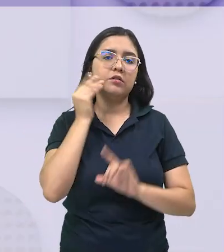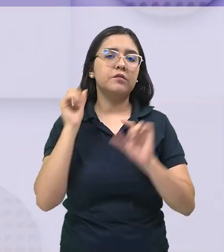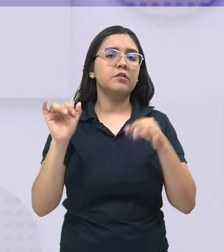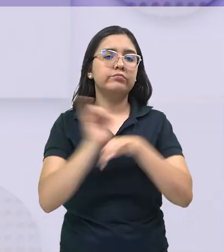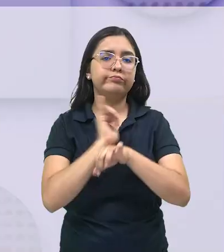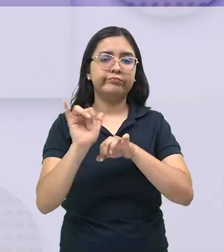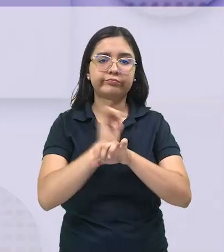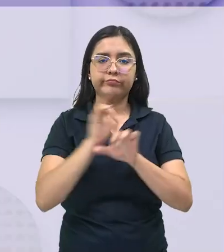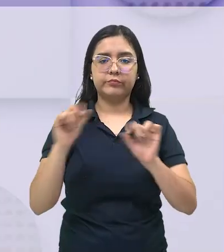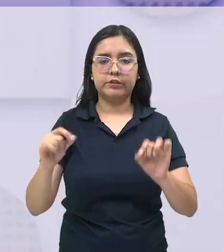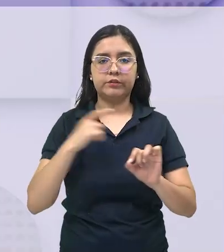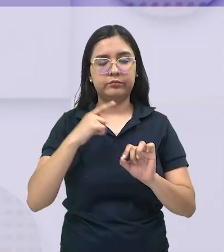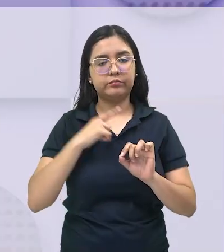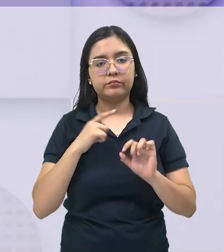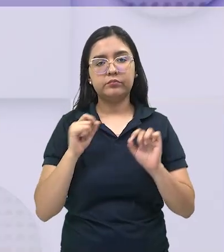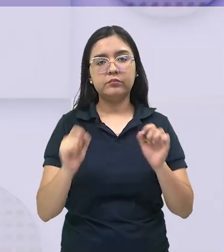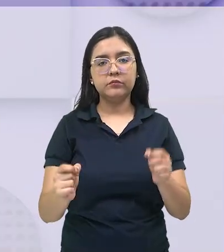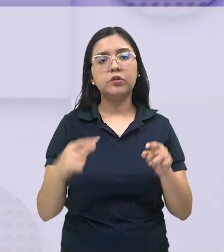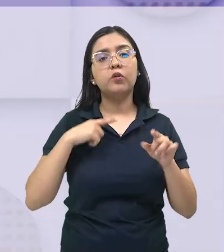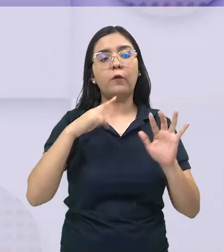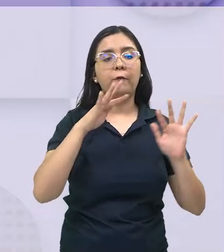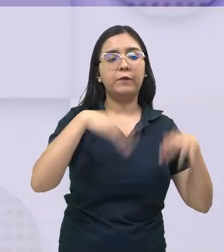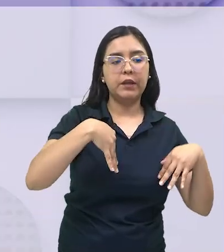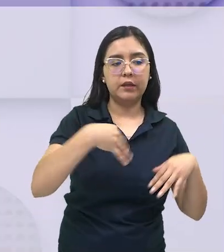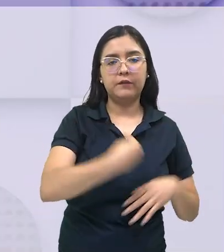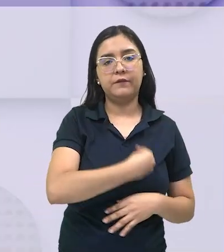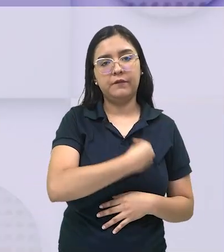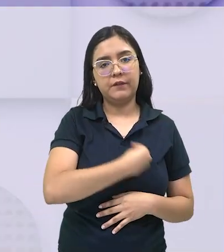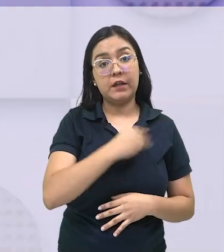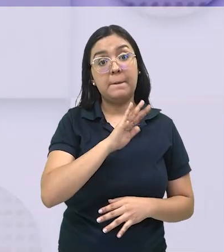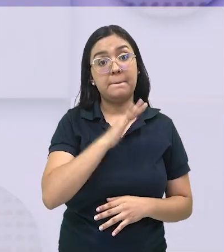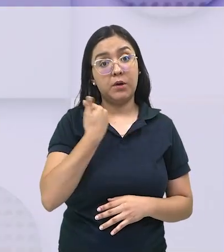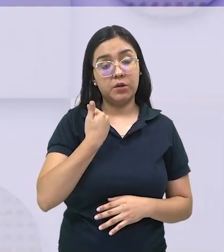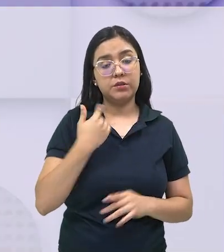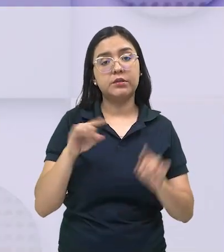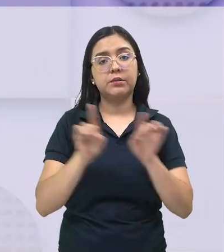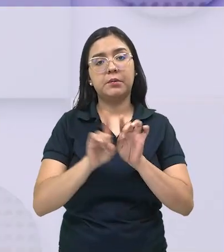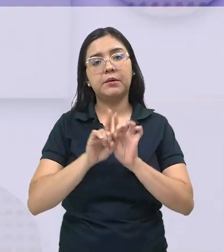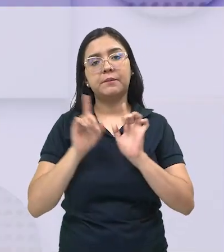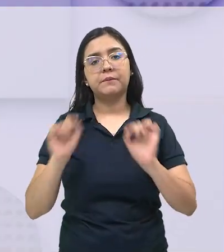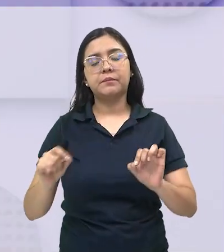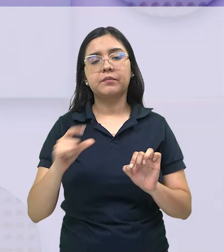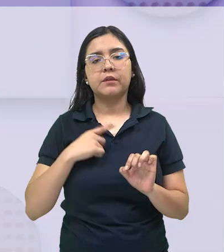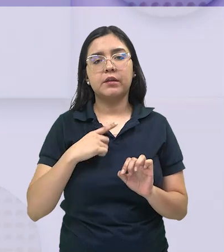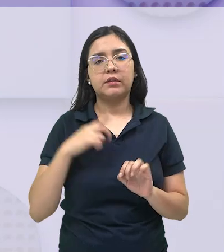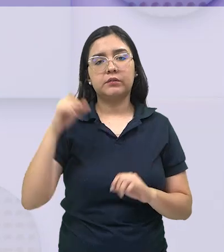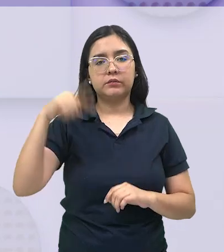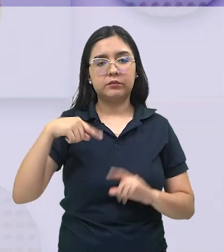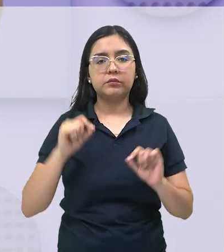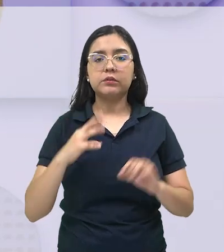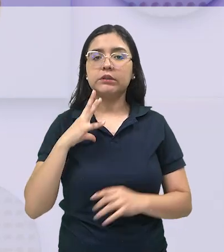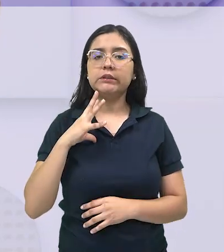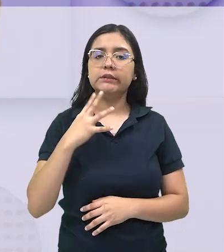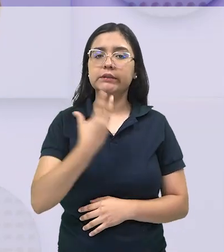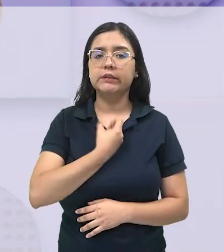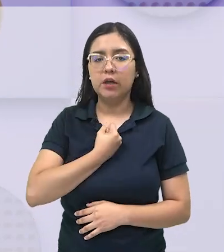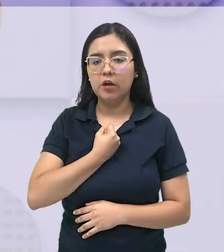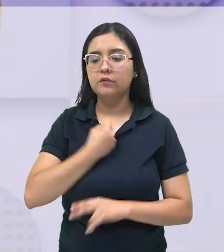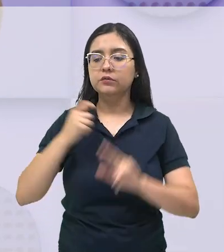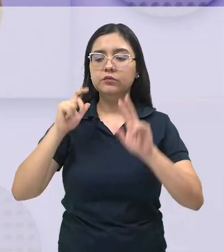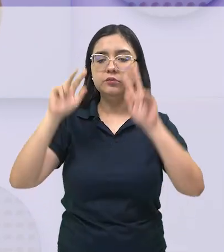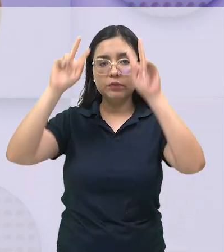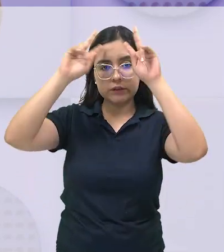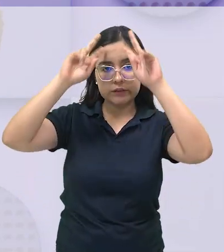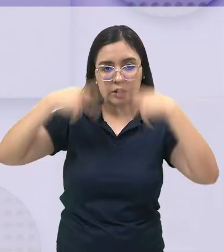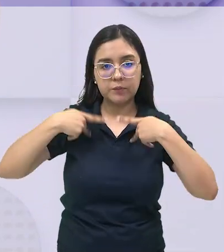também desse diálogo com o fim da vida, que é a morte, mas aquilo que, de certa forma, salva esse ser